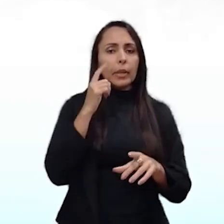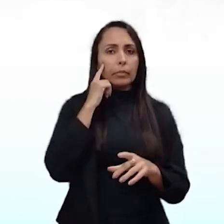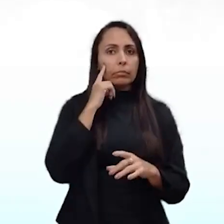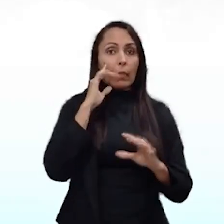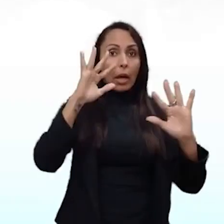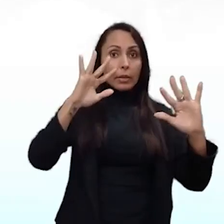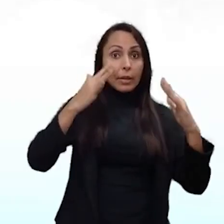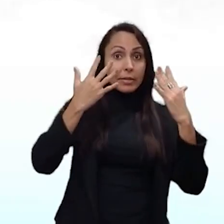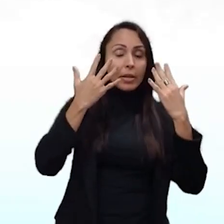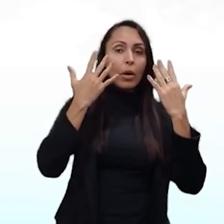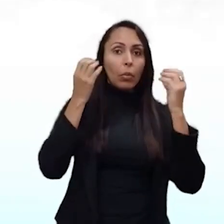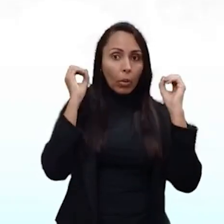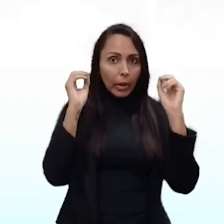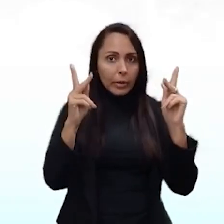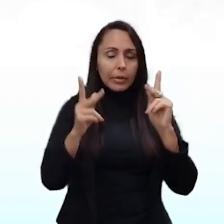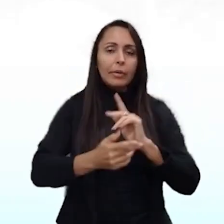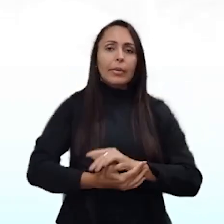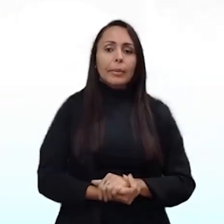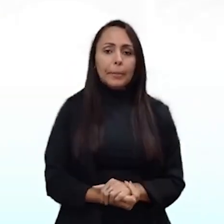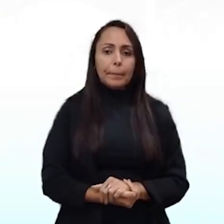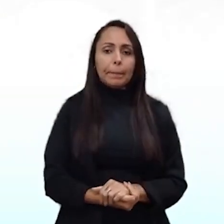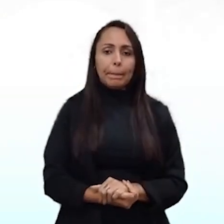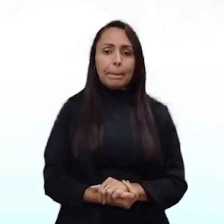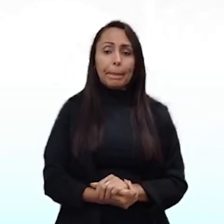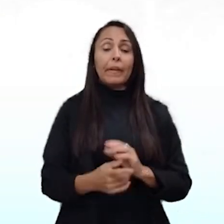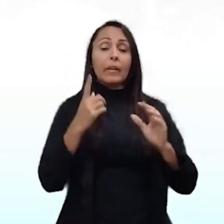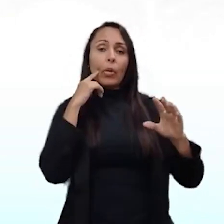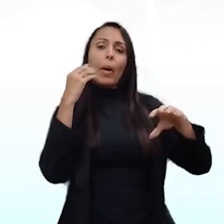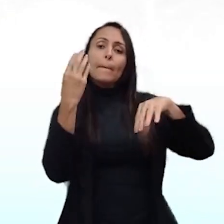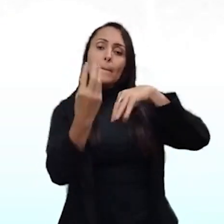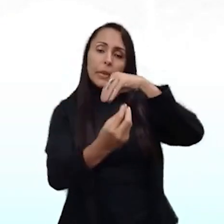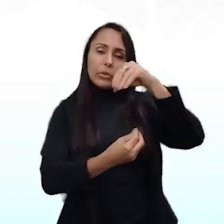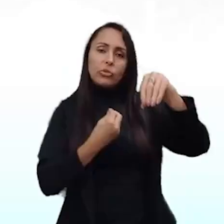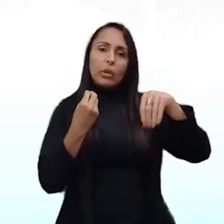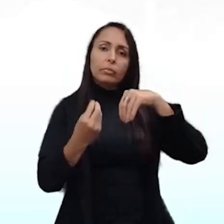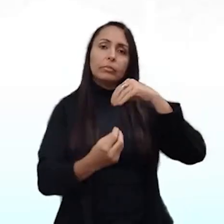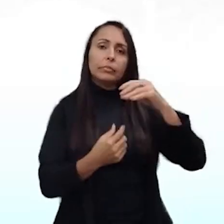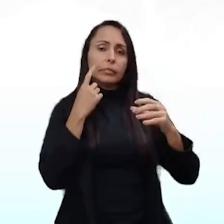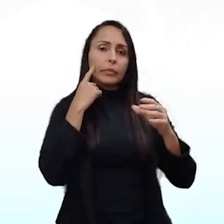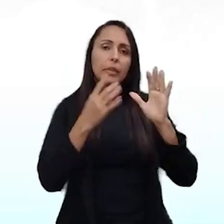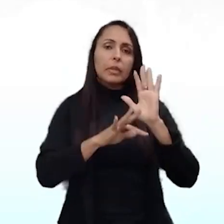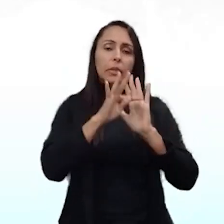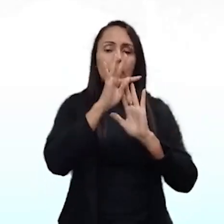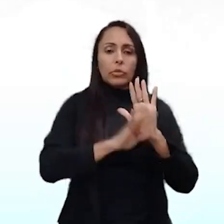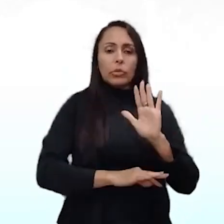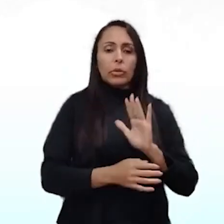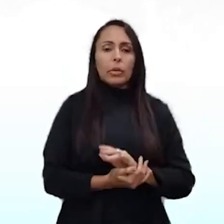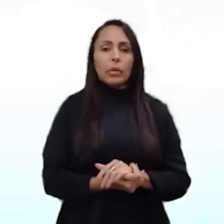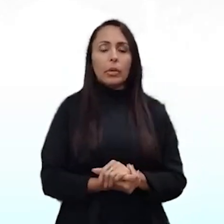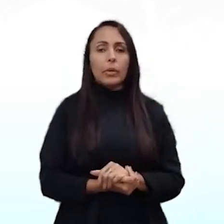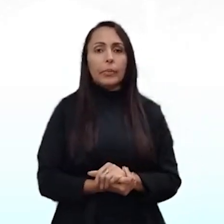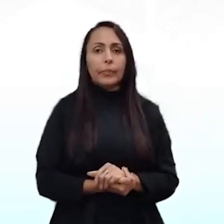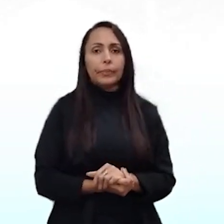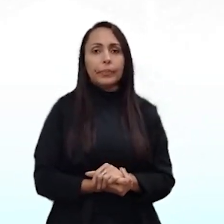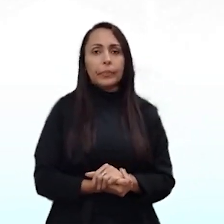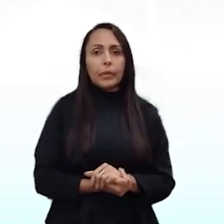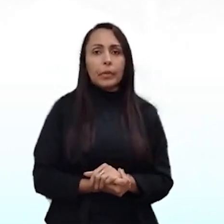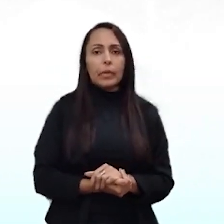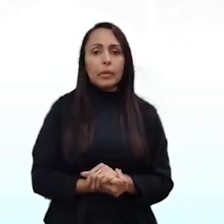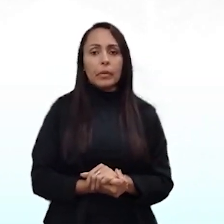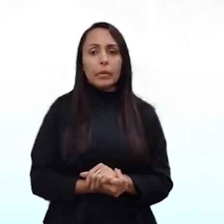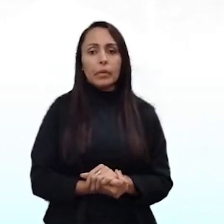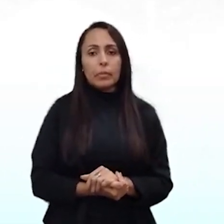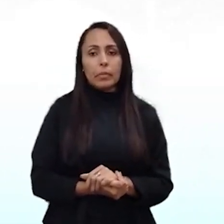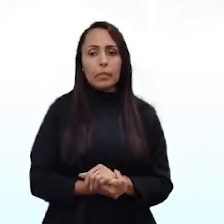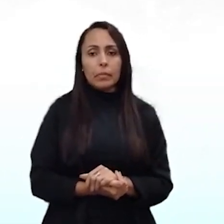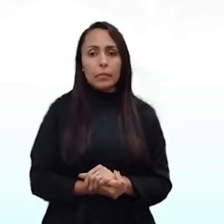atenção. Ok? Então a linguagem mista é uma linguagem o quê? Isso é um texto multimodal. Passando,